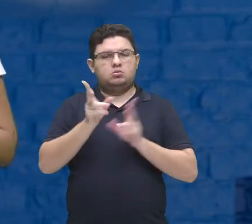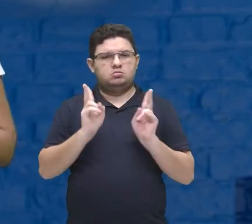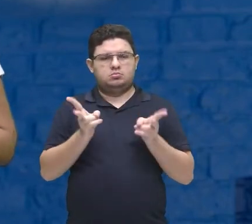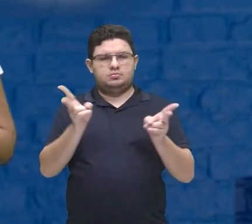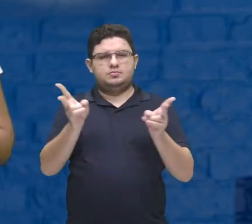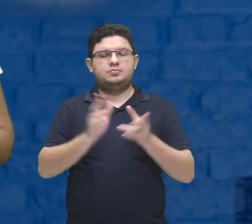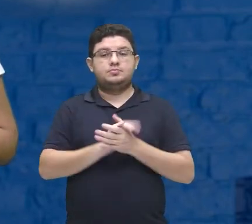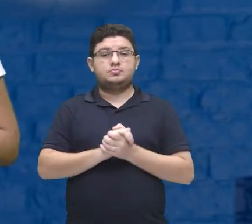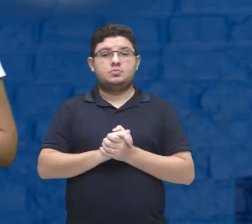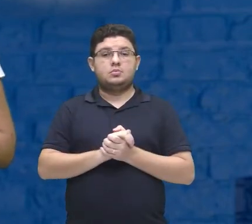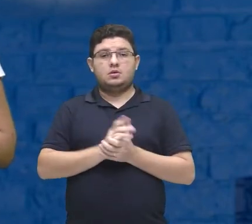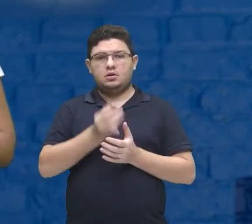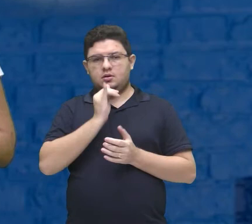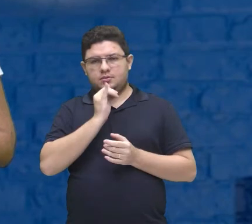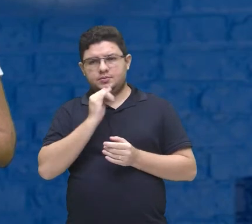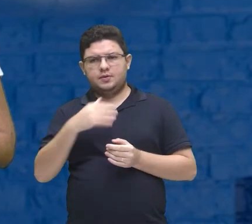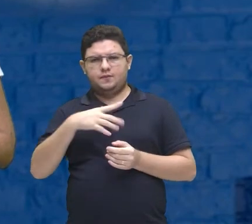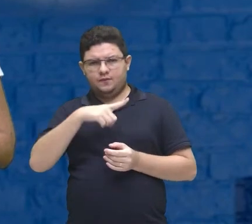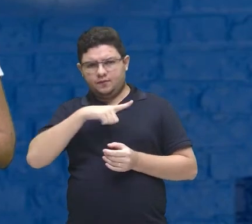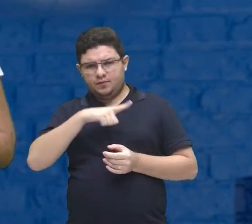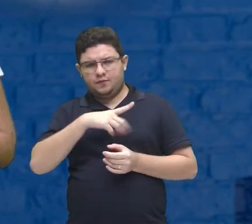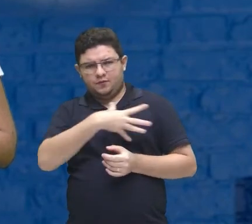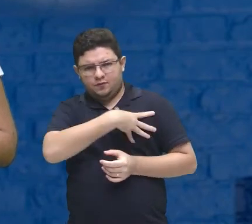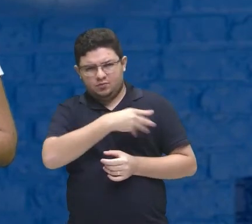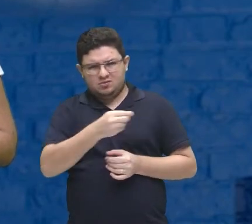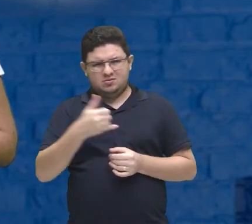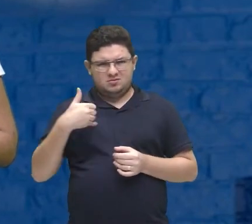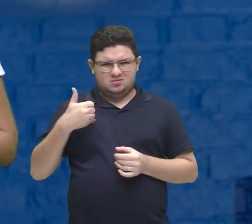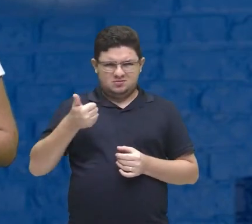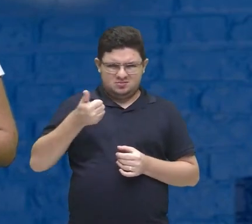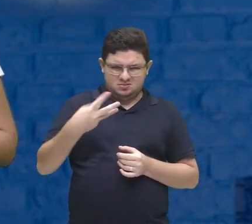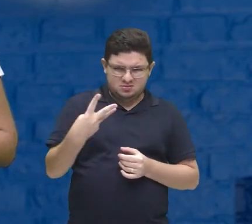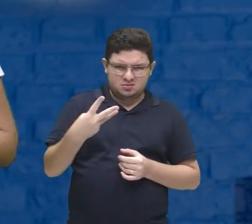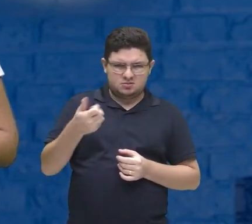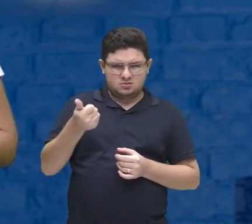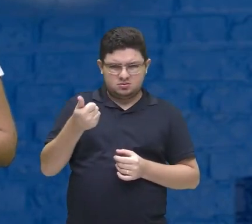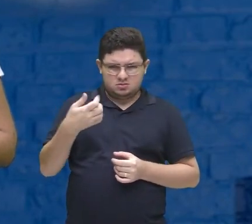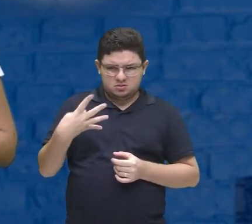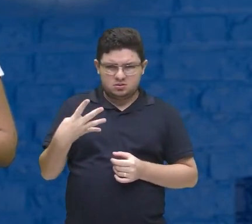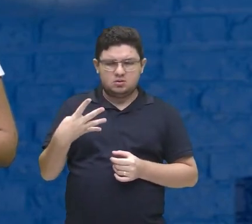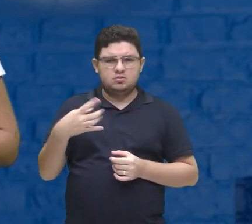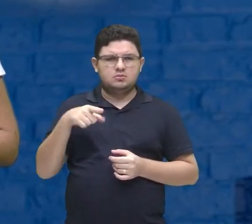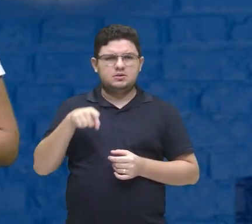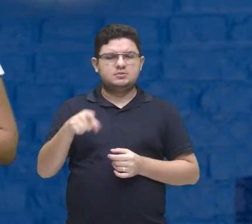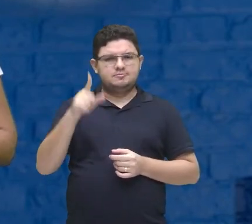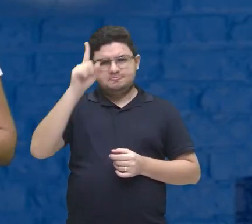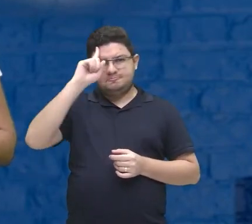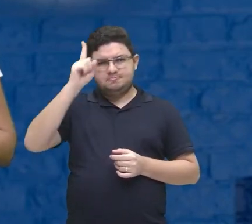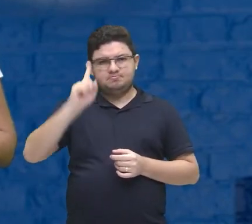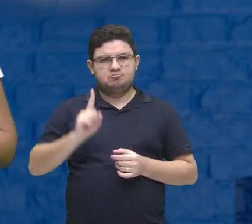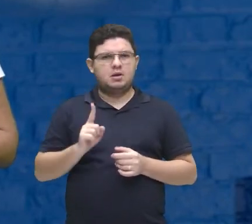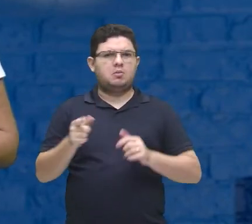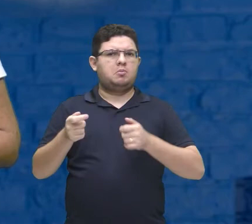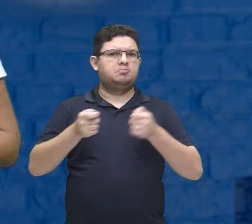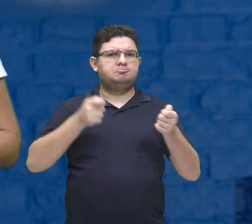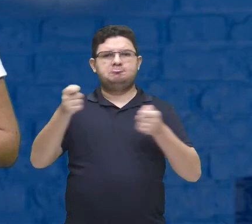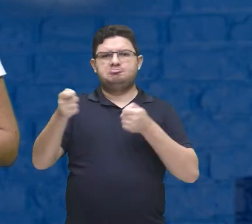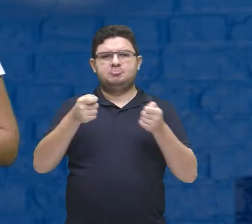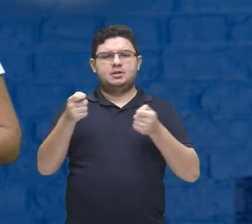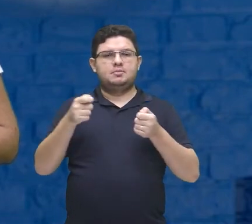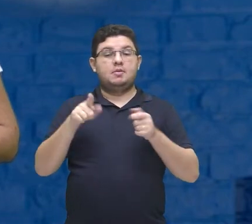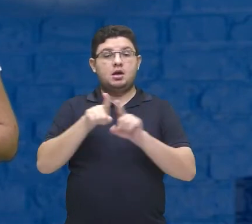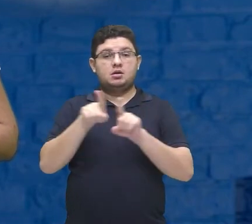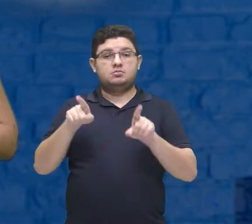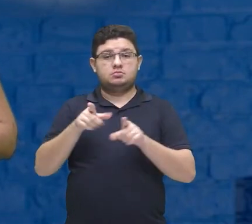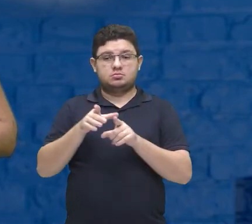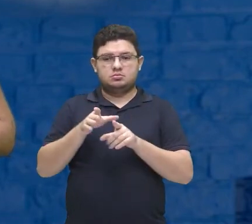porque ele é um menino e ele já sabe como agir. E não é bem assim, não é, doutor Nete? A orientação, ela precisa acontecer tanto na fase da infância quanto